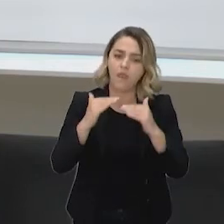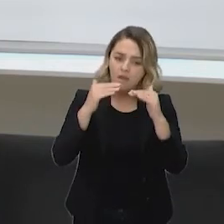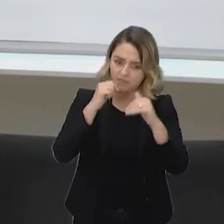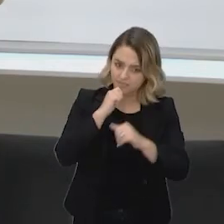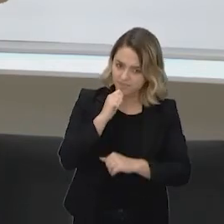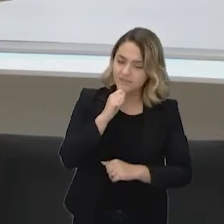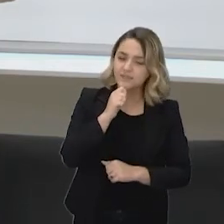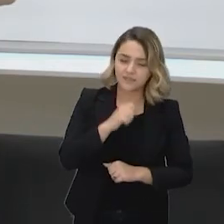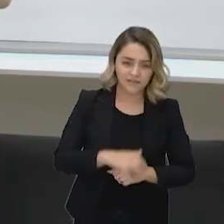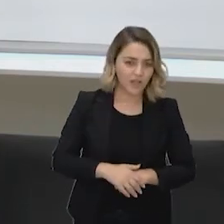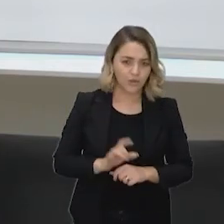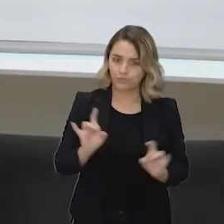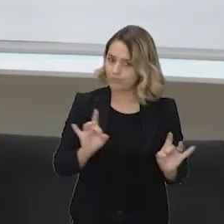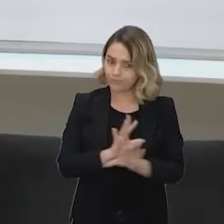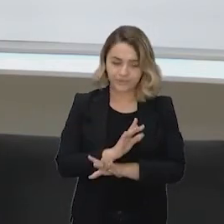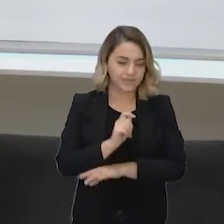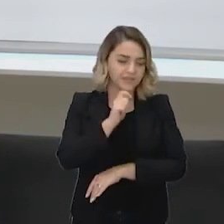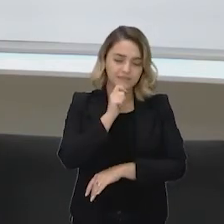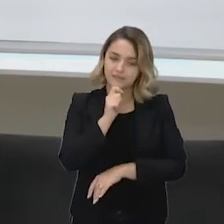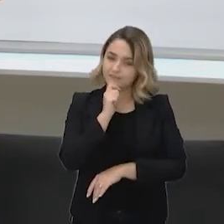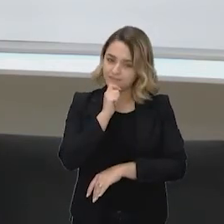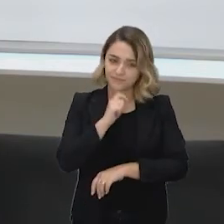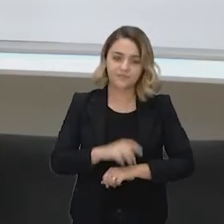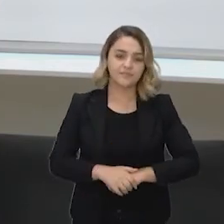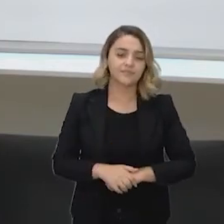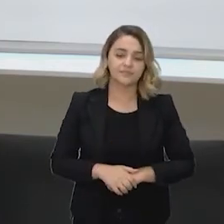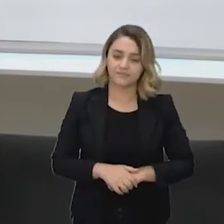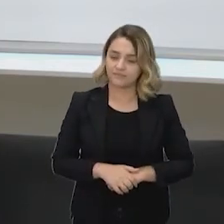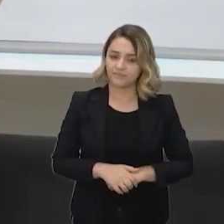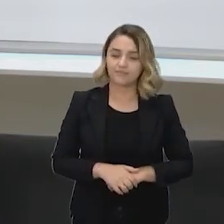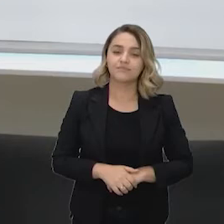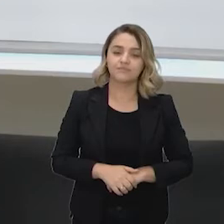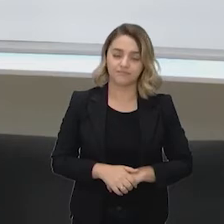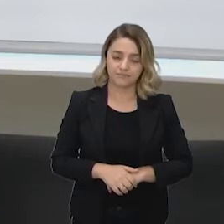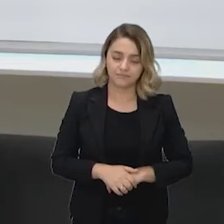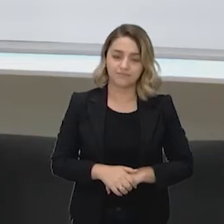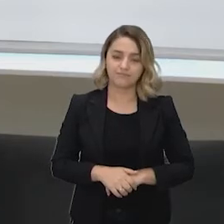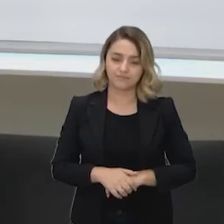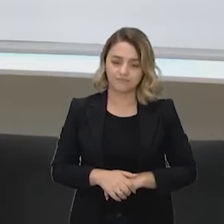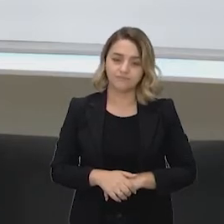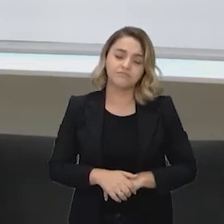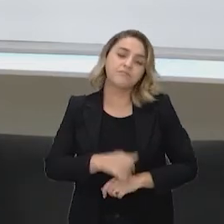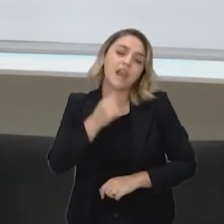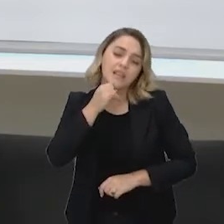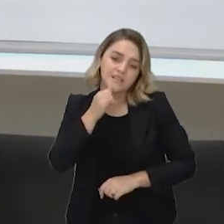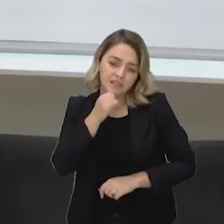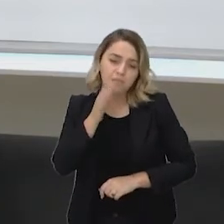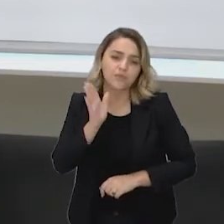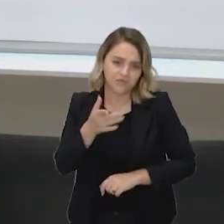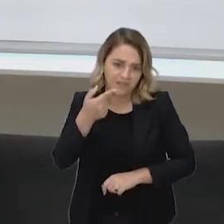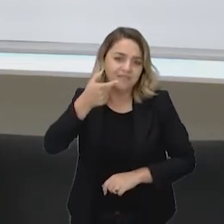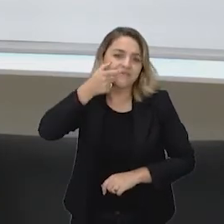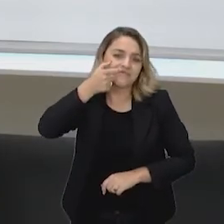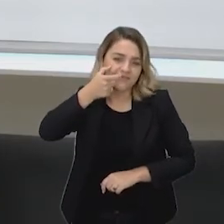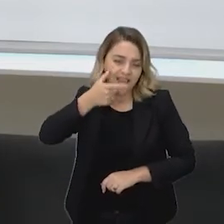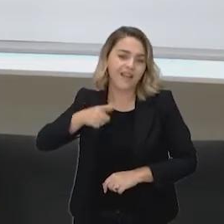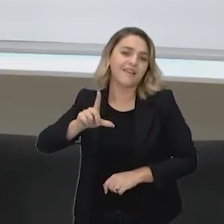tecnológico, não é uma tecnologia já pronta de mercado como é, por exemplo, o que a gente viu do carvão